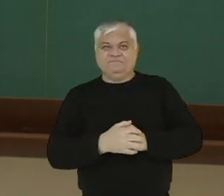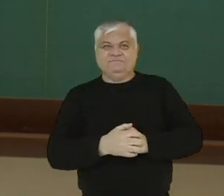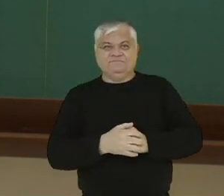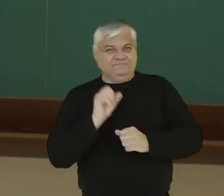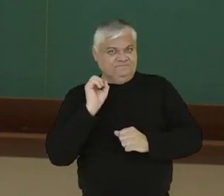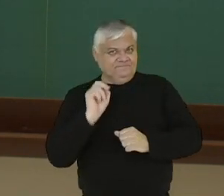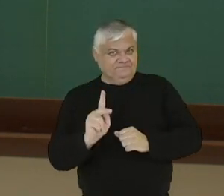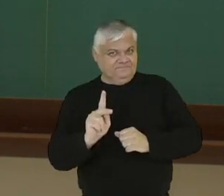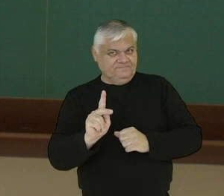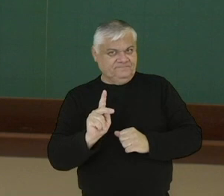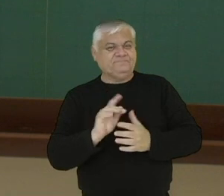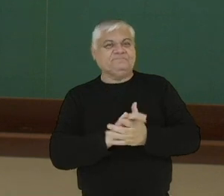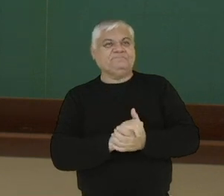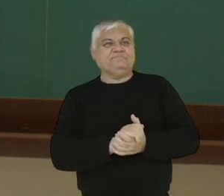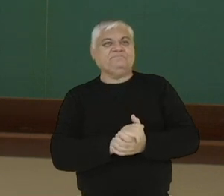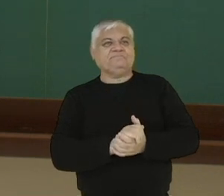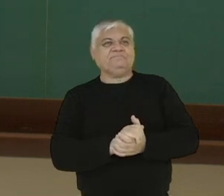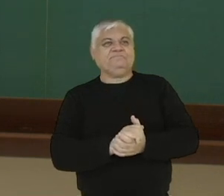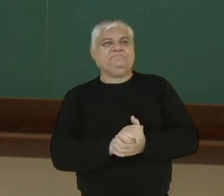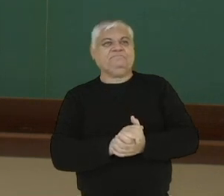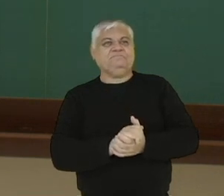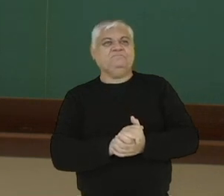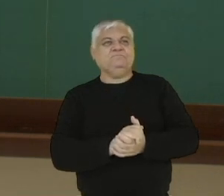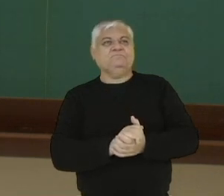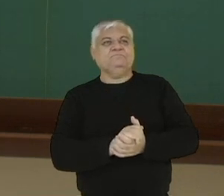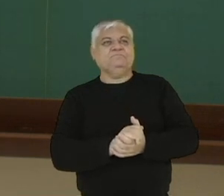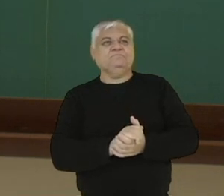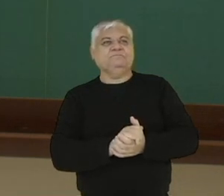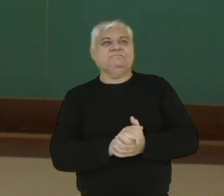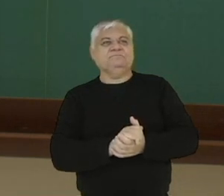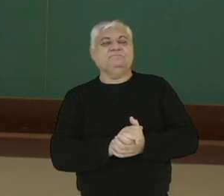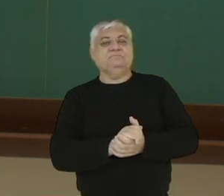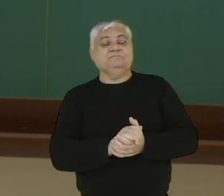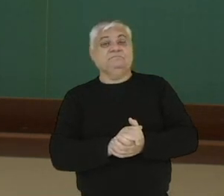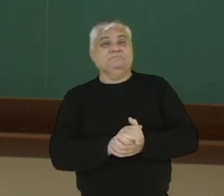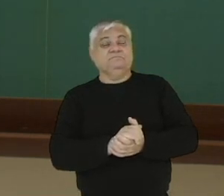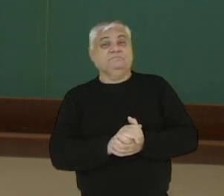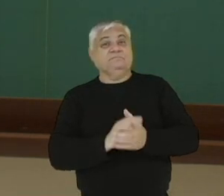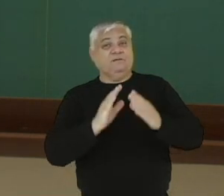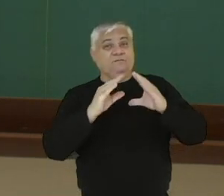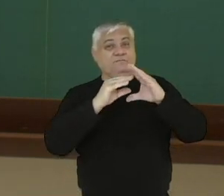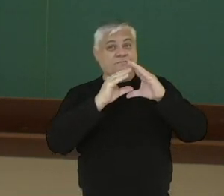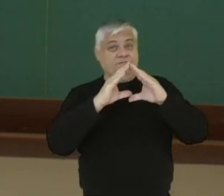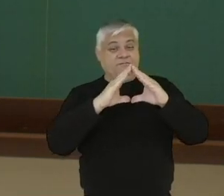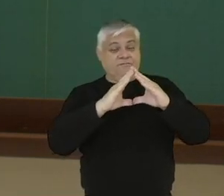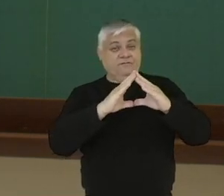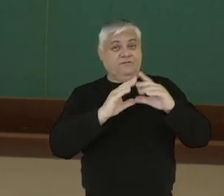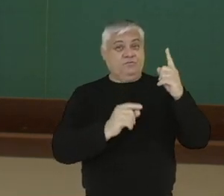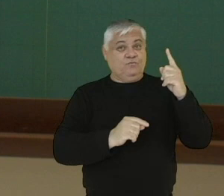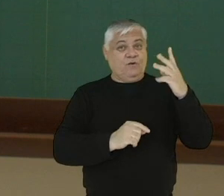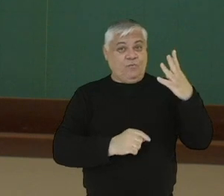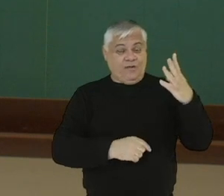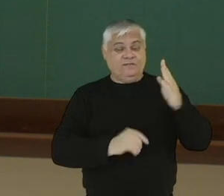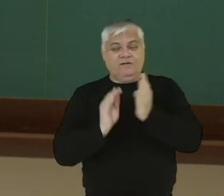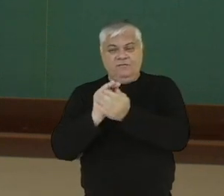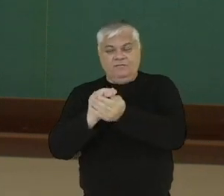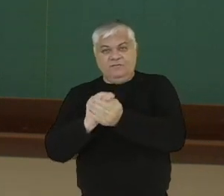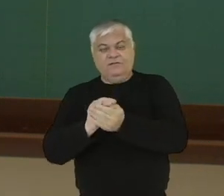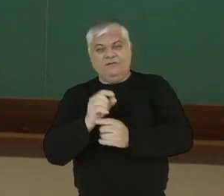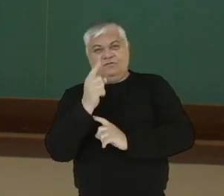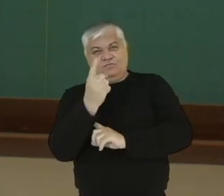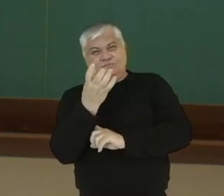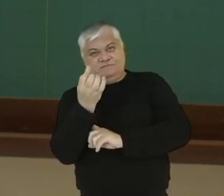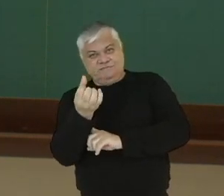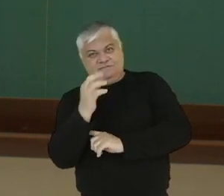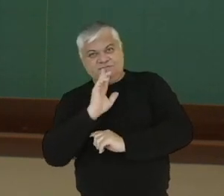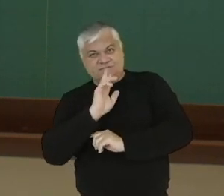quadrinho. Certo? Então, lembrete, ó, as dezenas são de 1 a 4 e a unidade de 1 a 6. Para você não esquecer por que as respostas